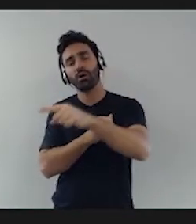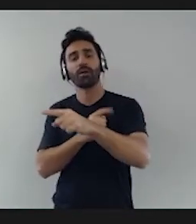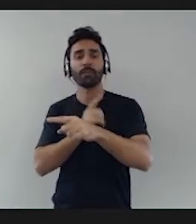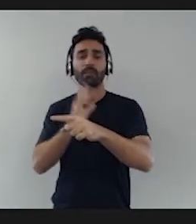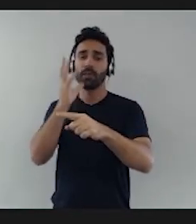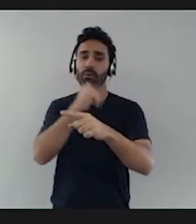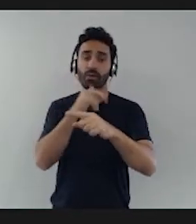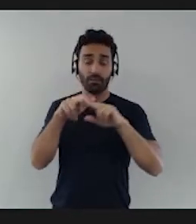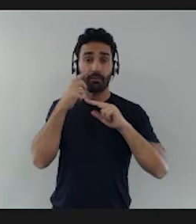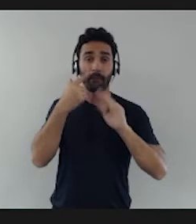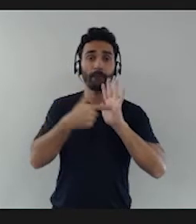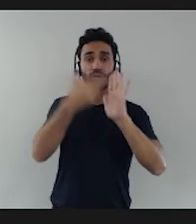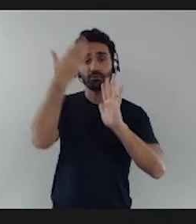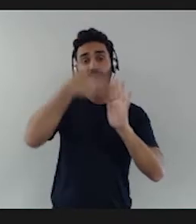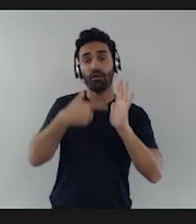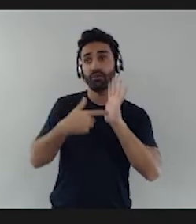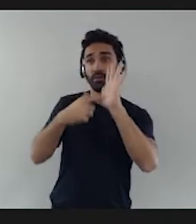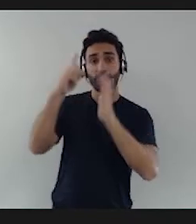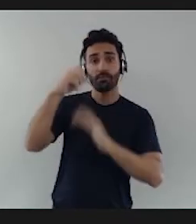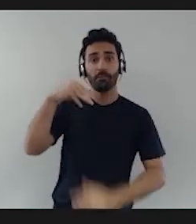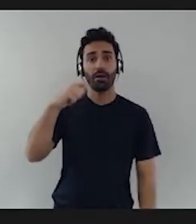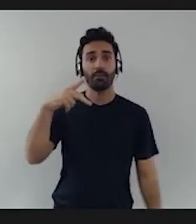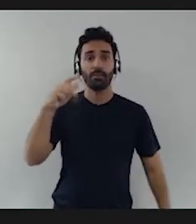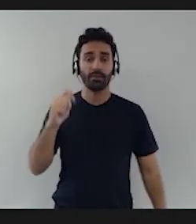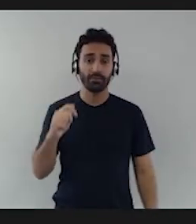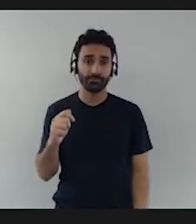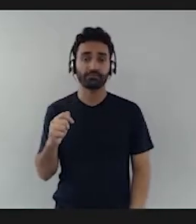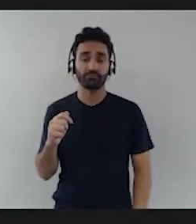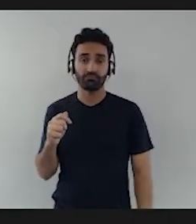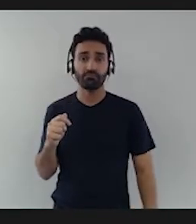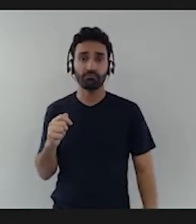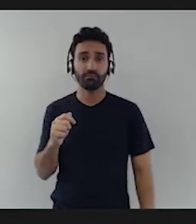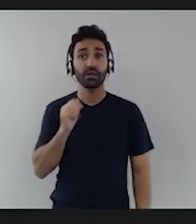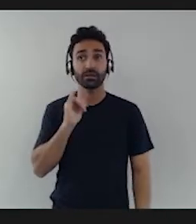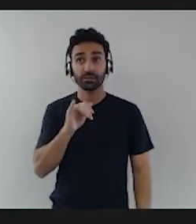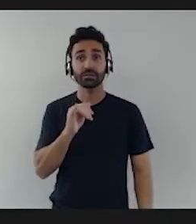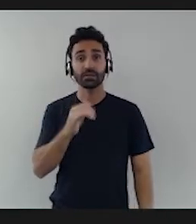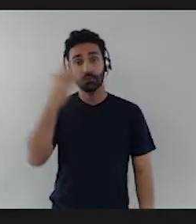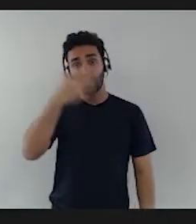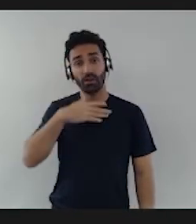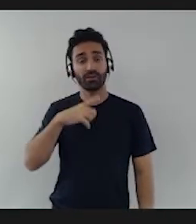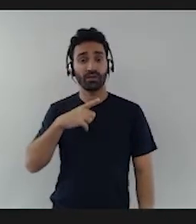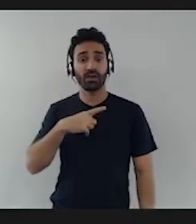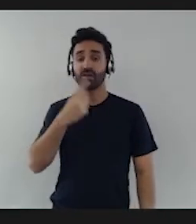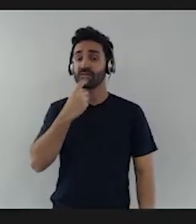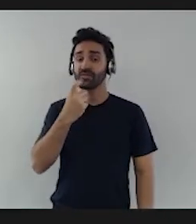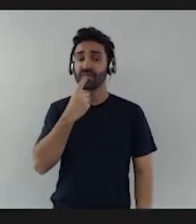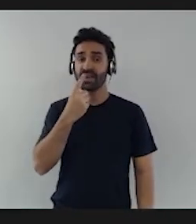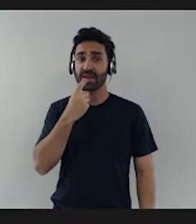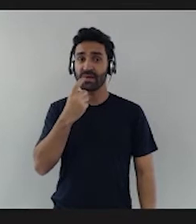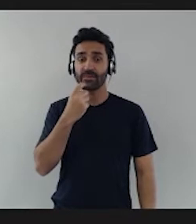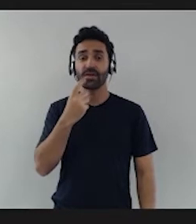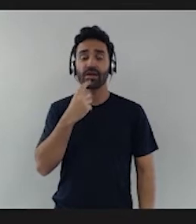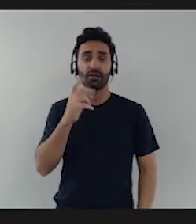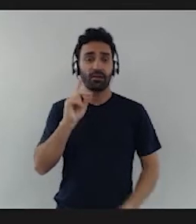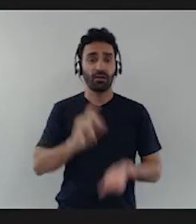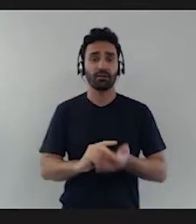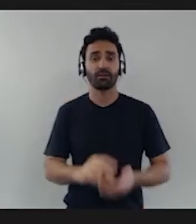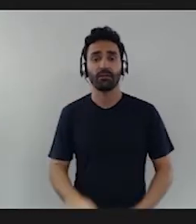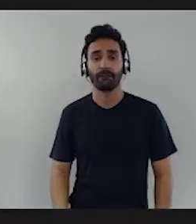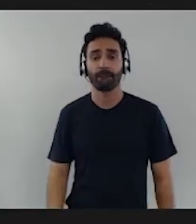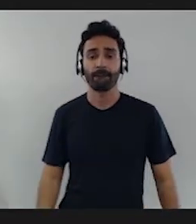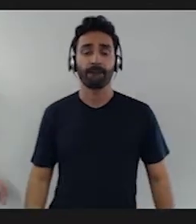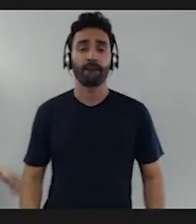esse mapa aqui. Quanto mais vermelho, eu disse, mais desigual, são áreas de favela